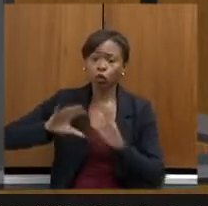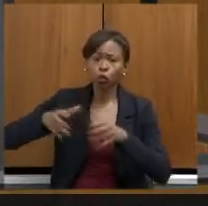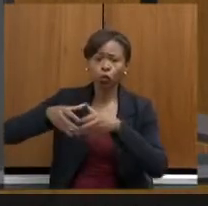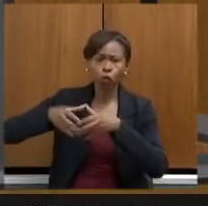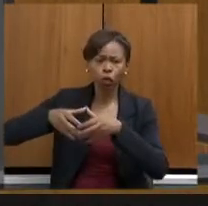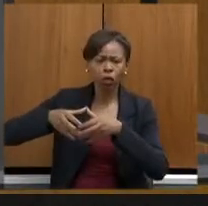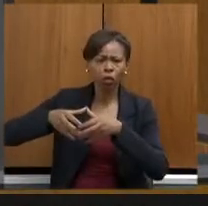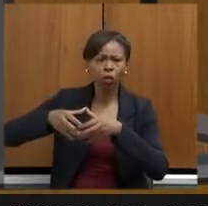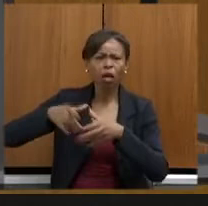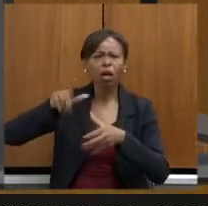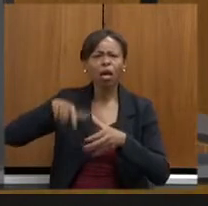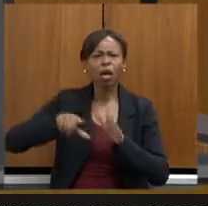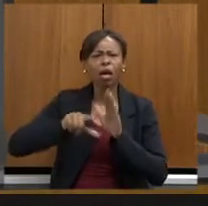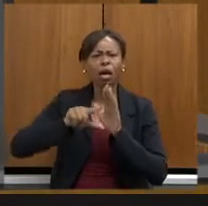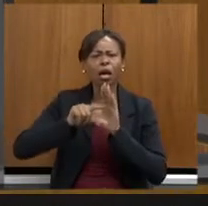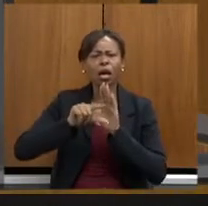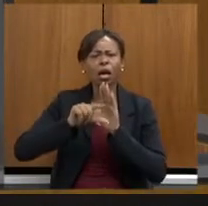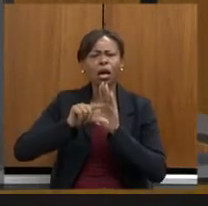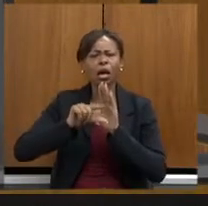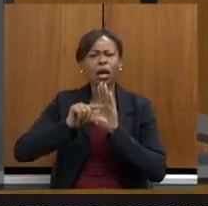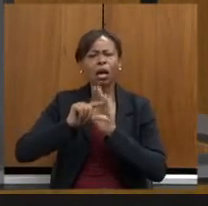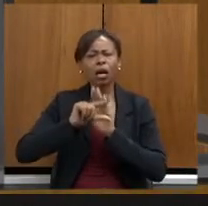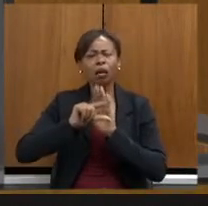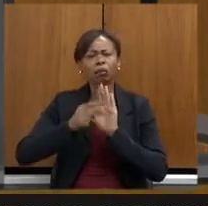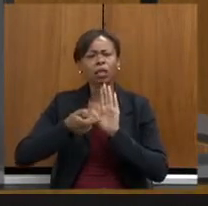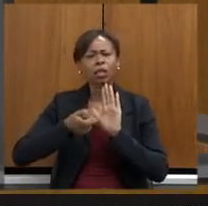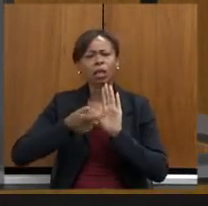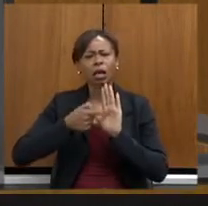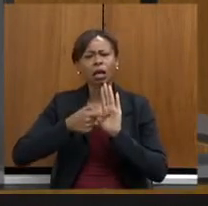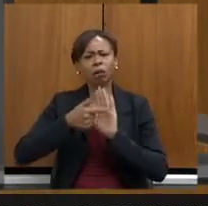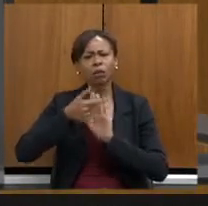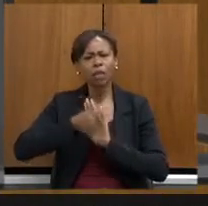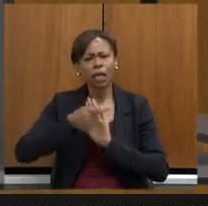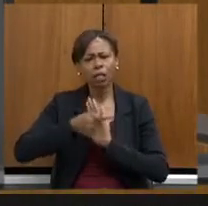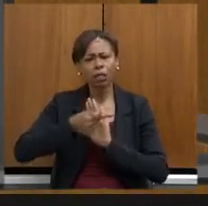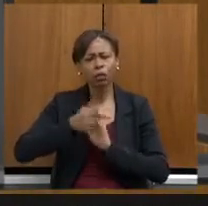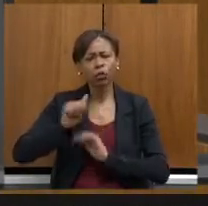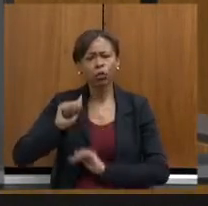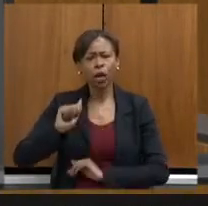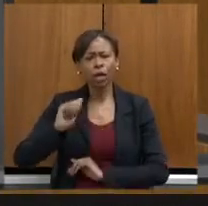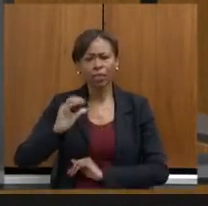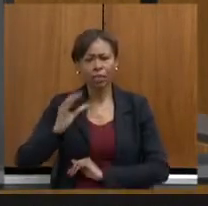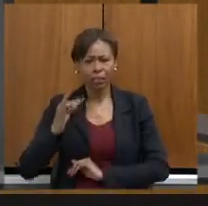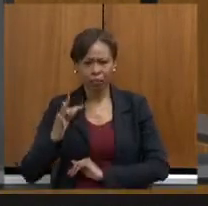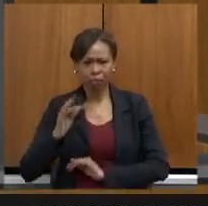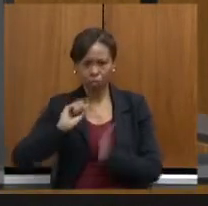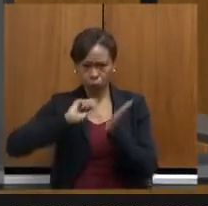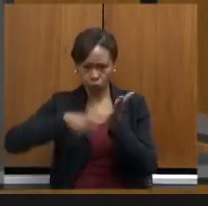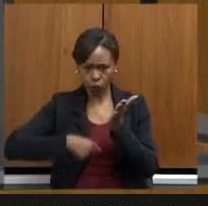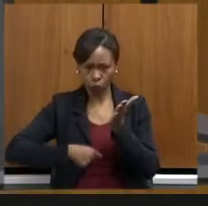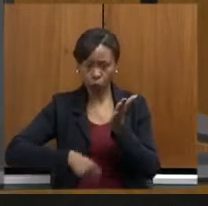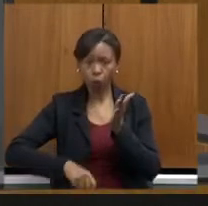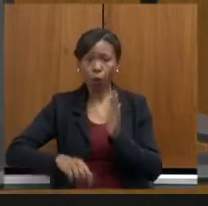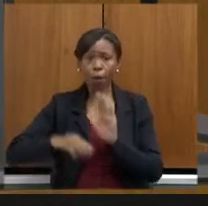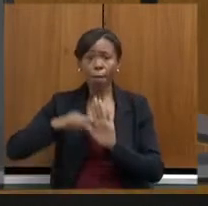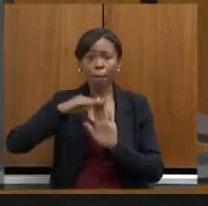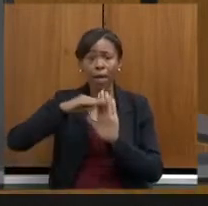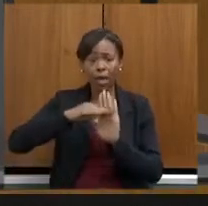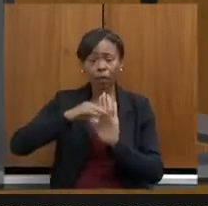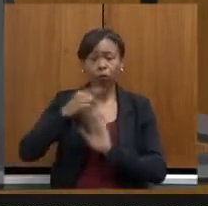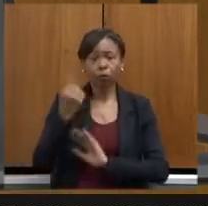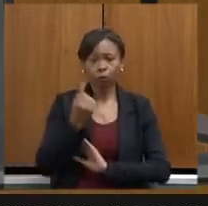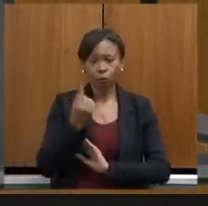engano é a cláusula sétima do act que foi assinado um parágrafo primeiro